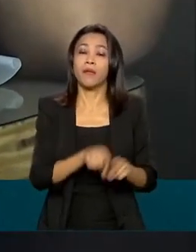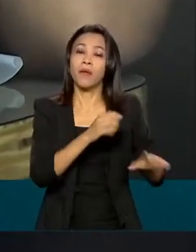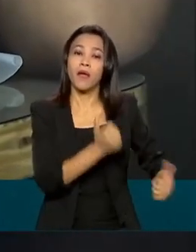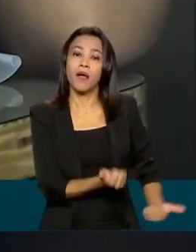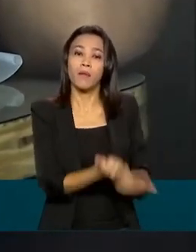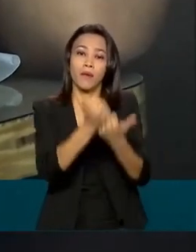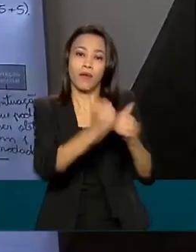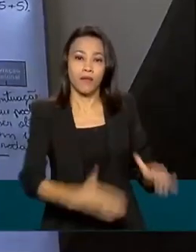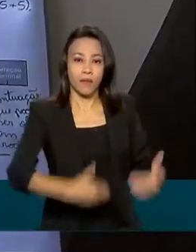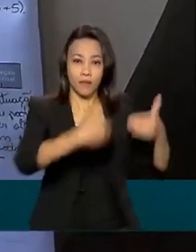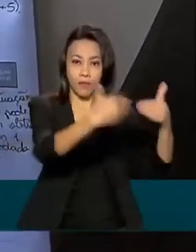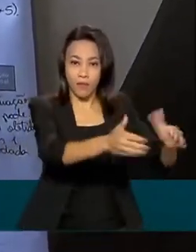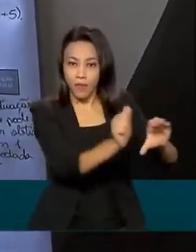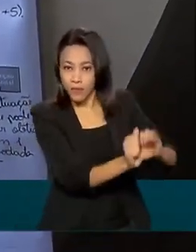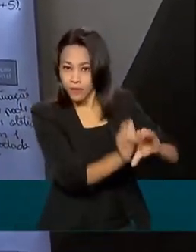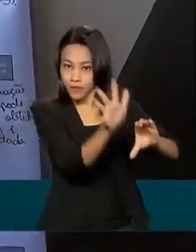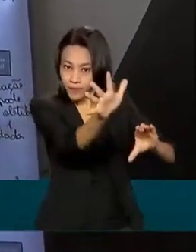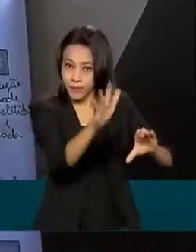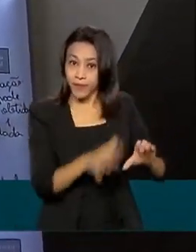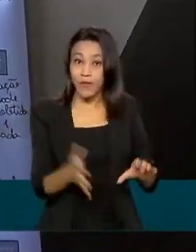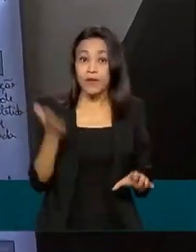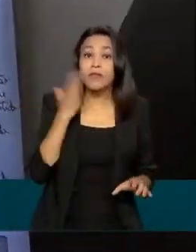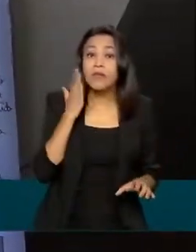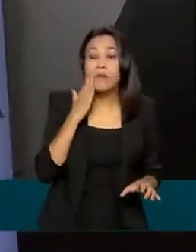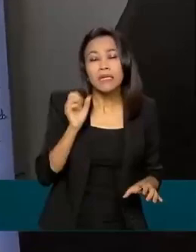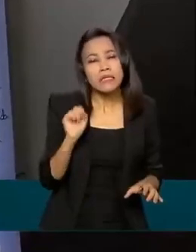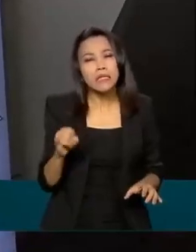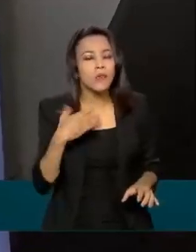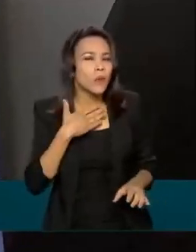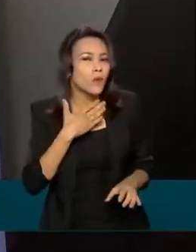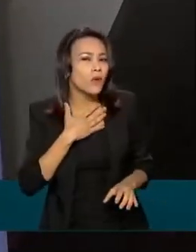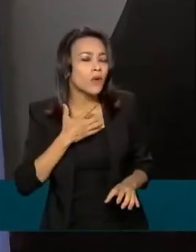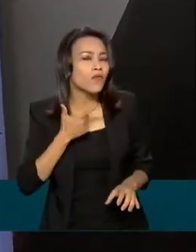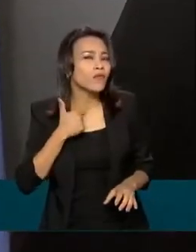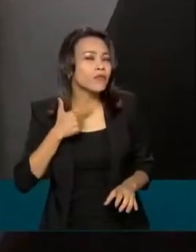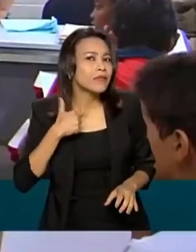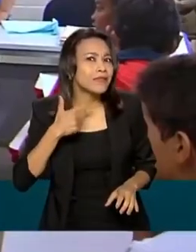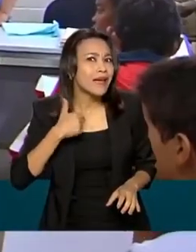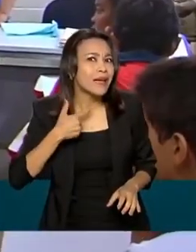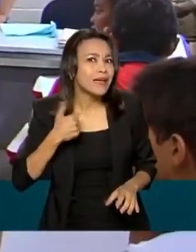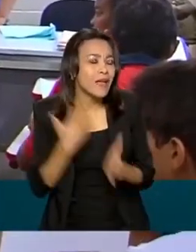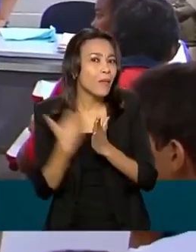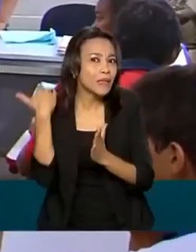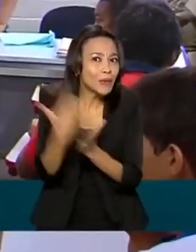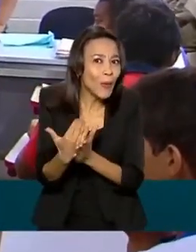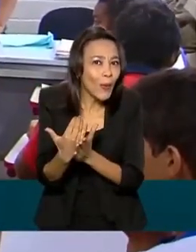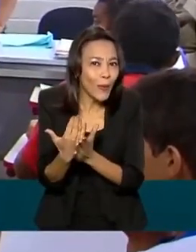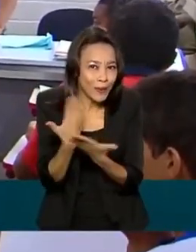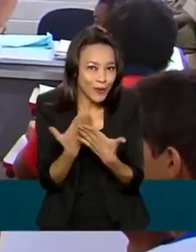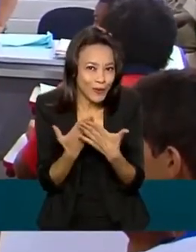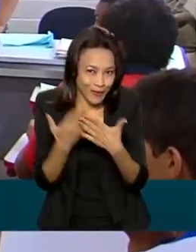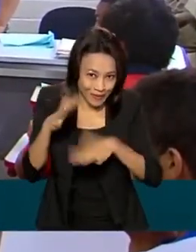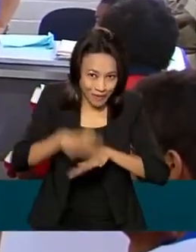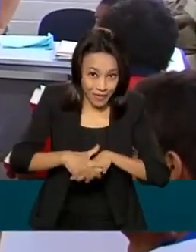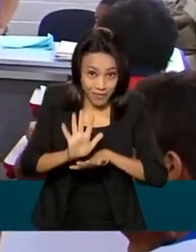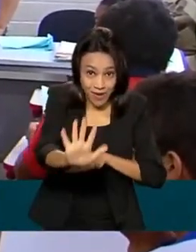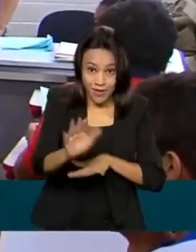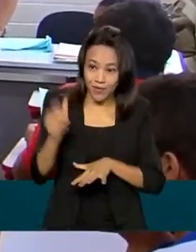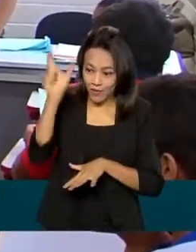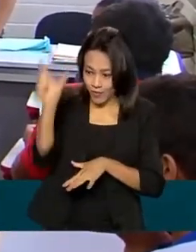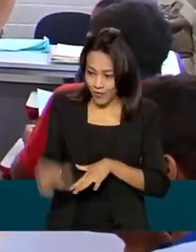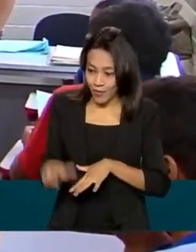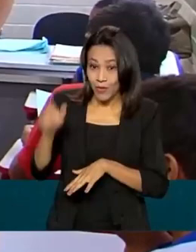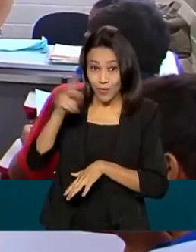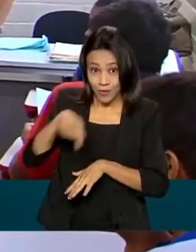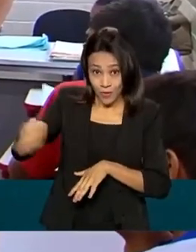Ciência e Tecnologia. Ainda é cedo para saber se o gosto pela matemática aumentou, mas os professores já dispõe de um